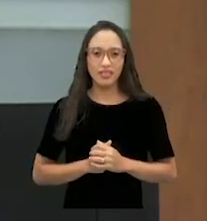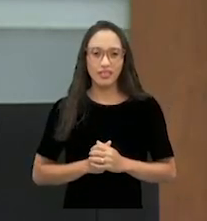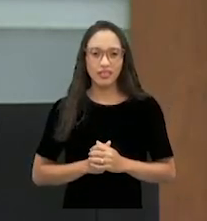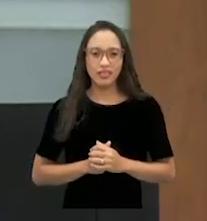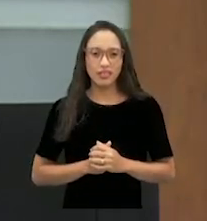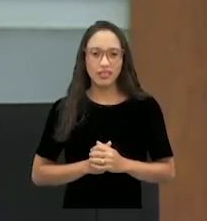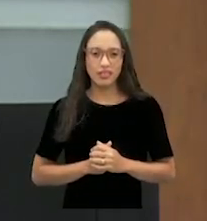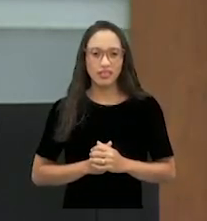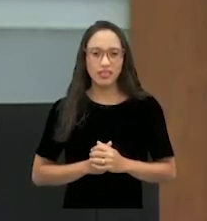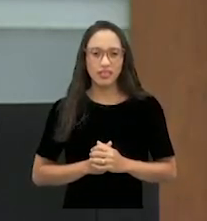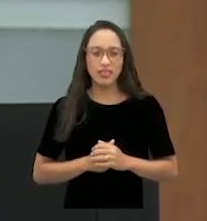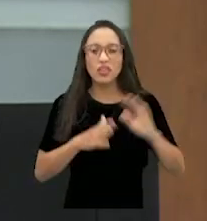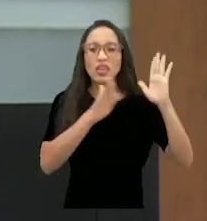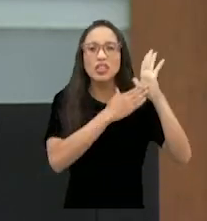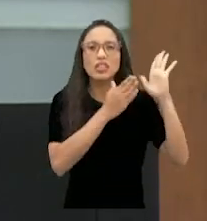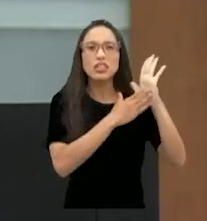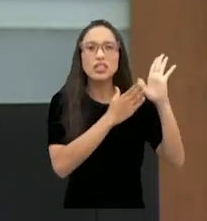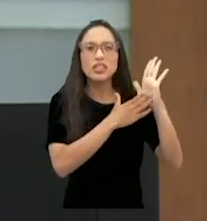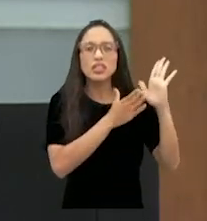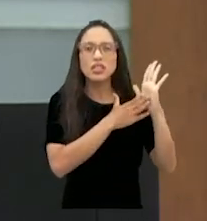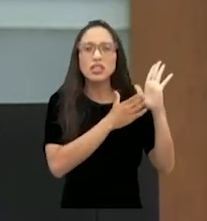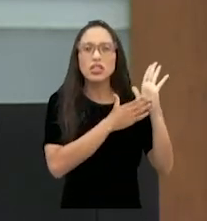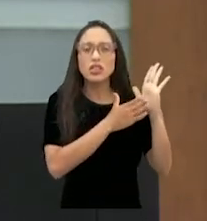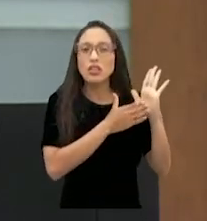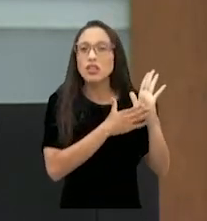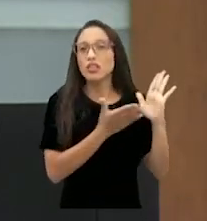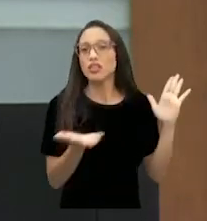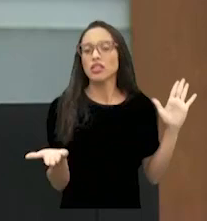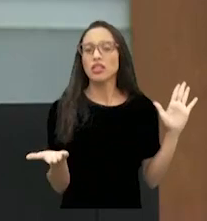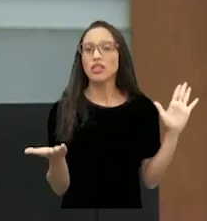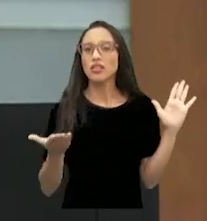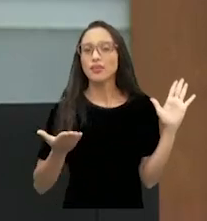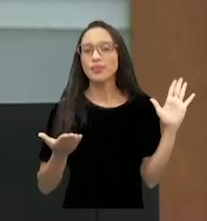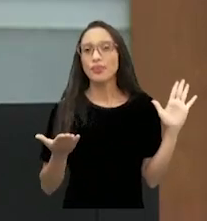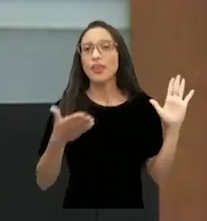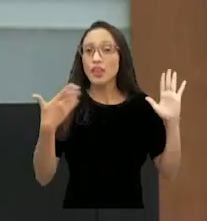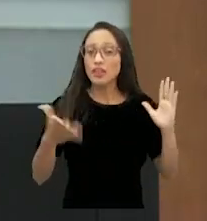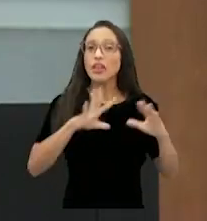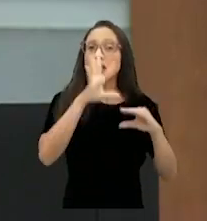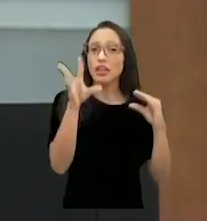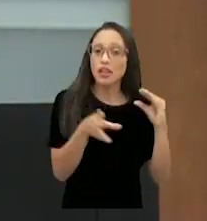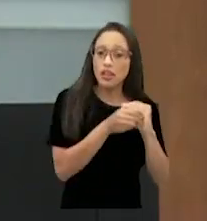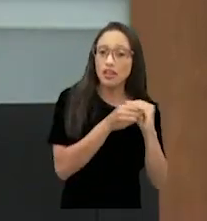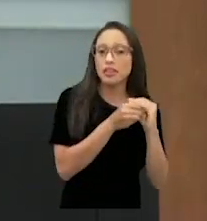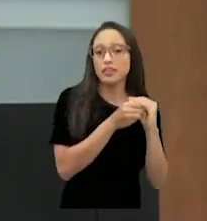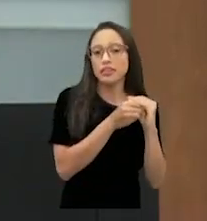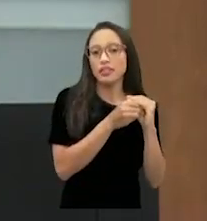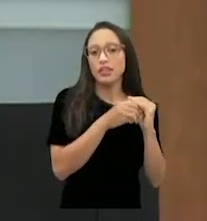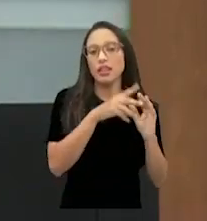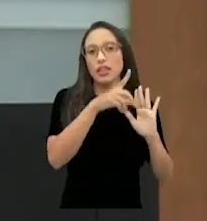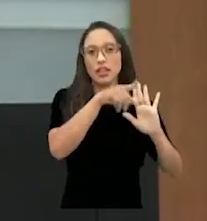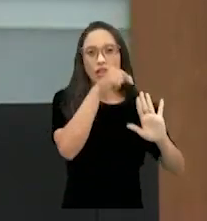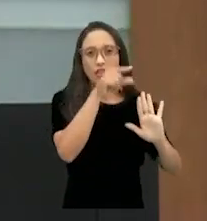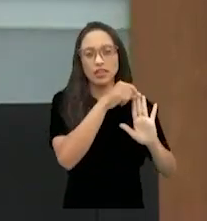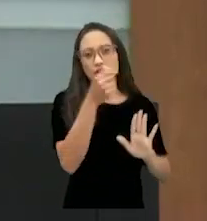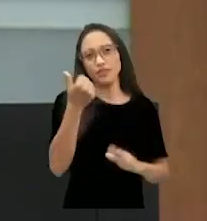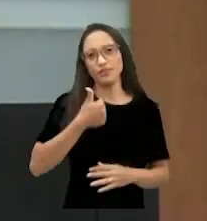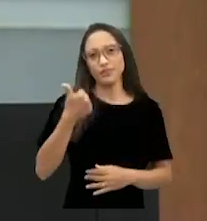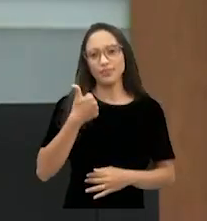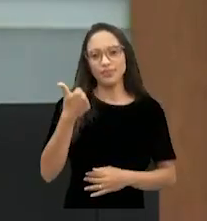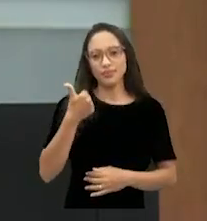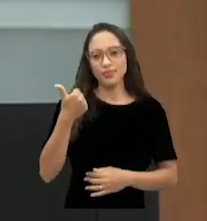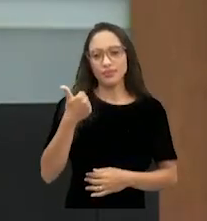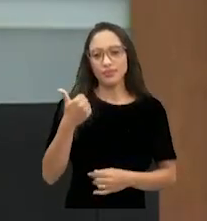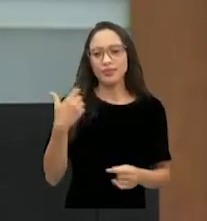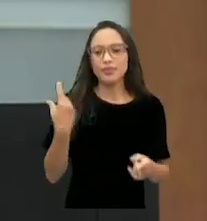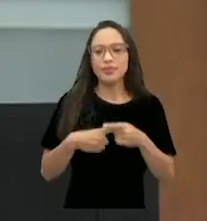porque a proposta não tem sentido nenhum, e por isso a emenda supressiva ao artigo 1º, porque não